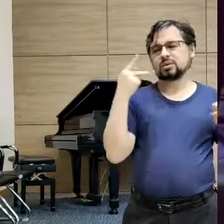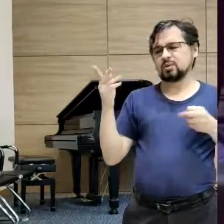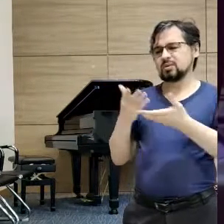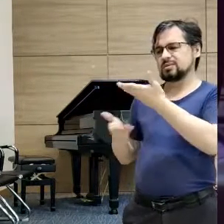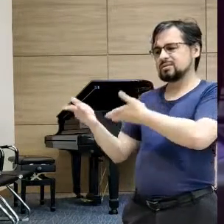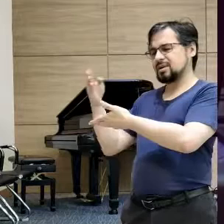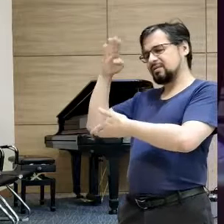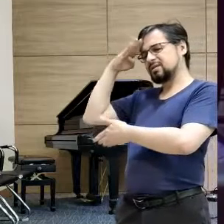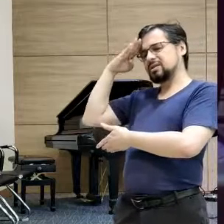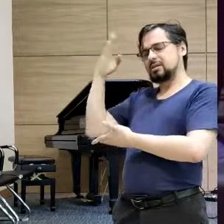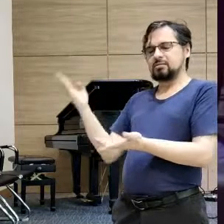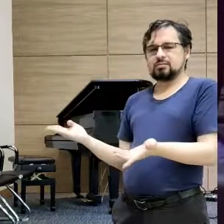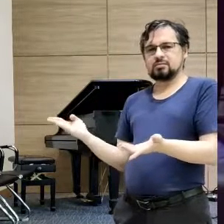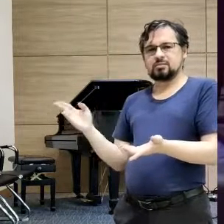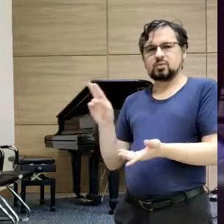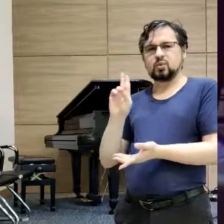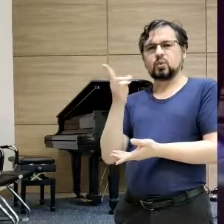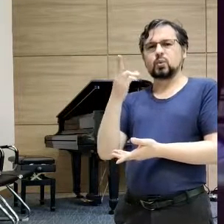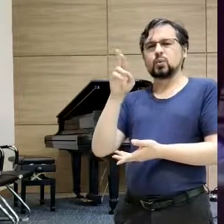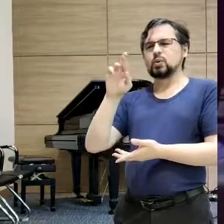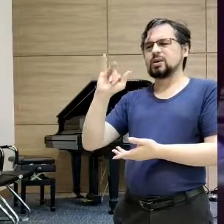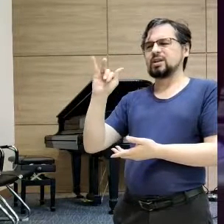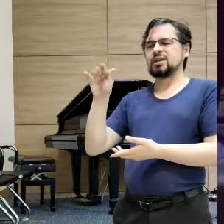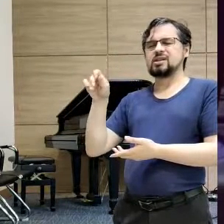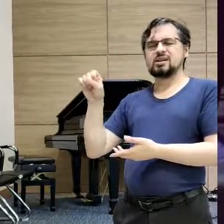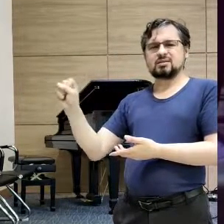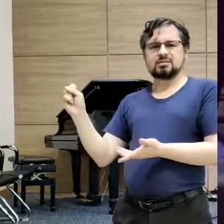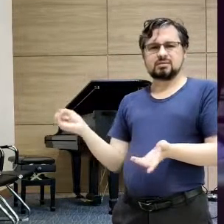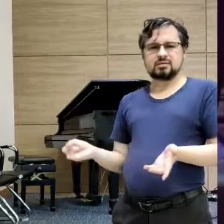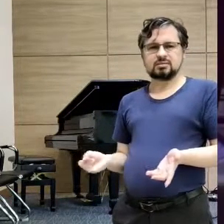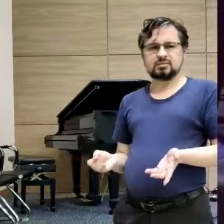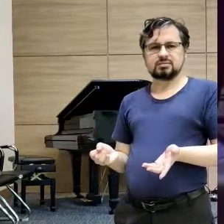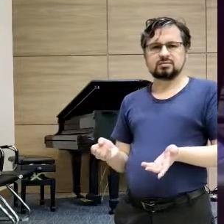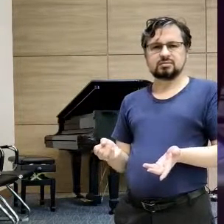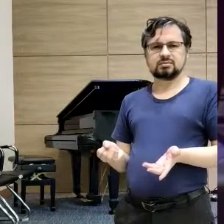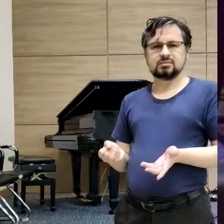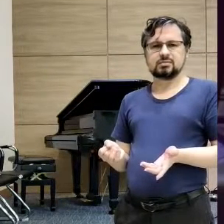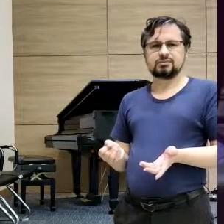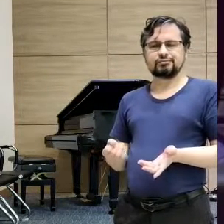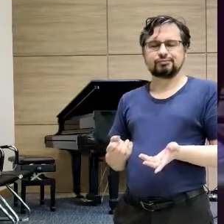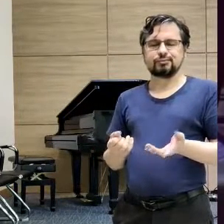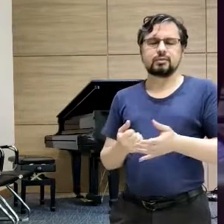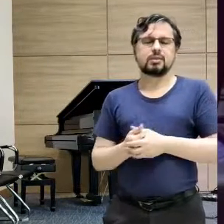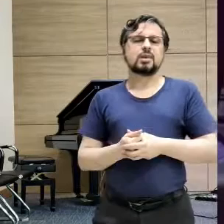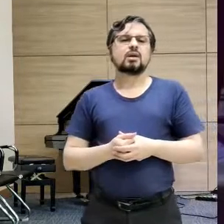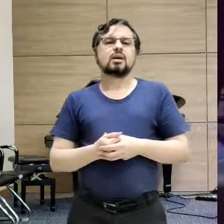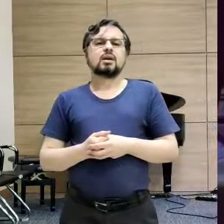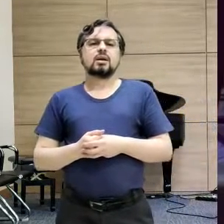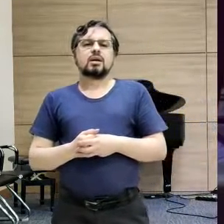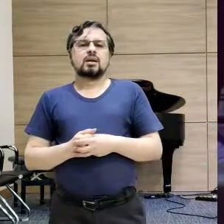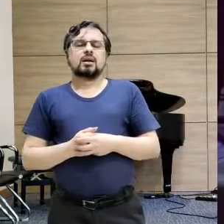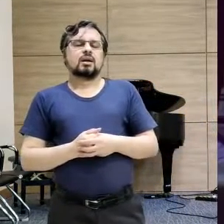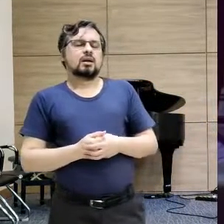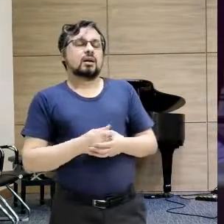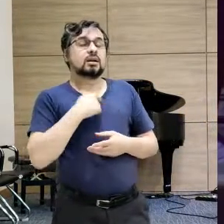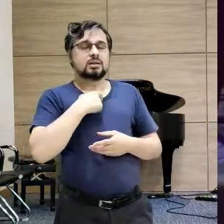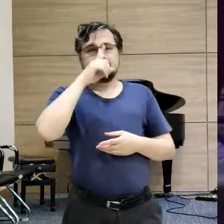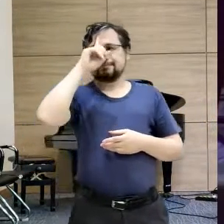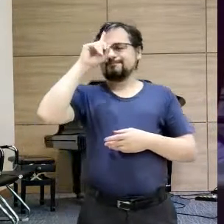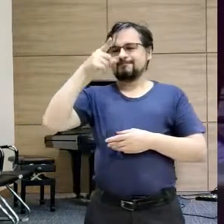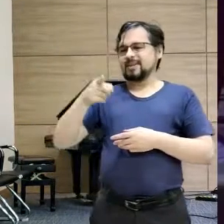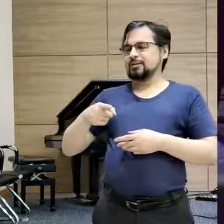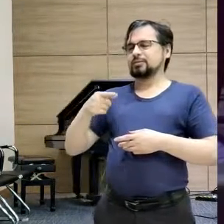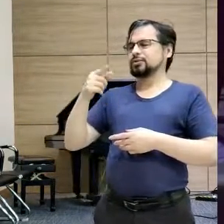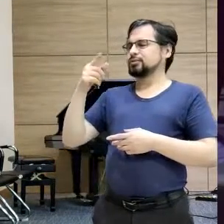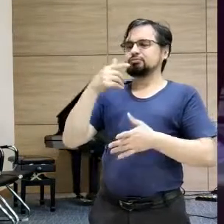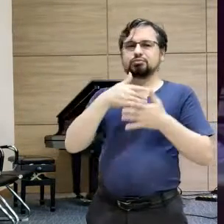Urias. Esse homem é você. Irmãos, talvez esse dedo enriste ou esse dedo agudo poderia ser para nós. Esse homem sou